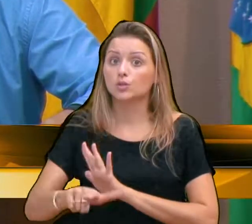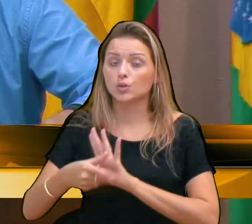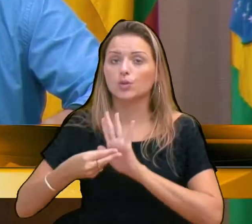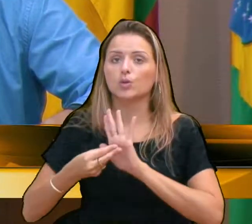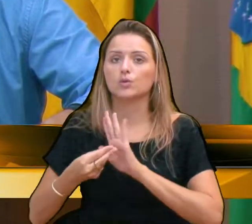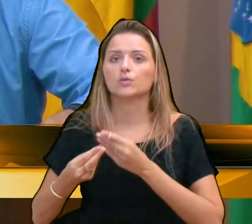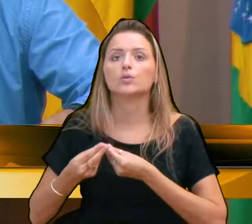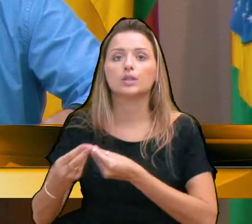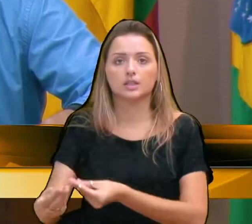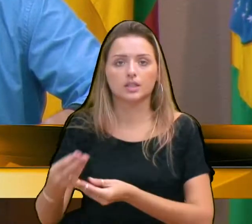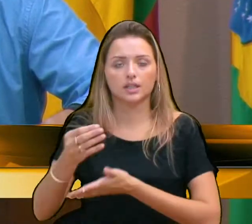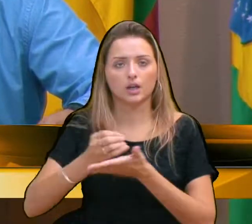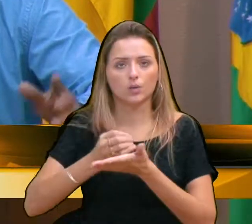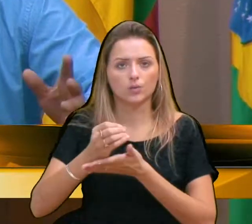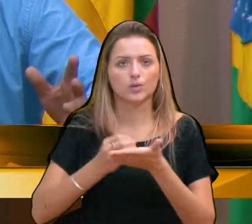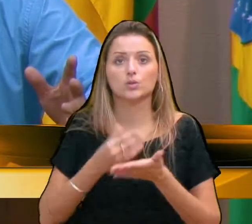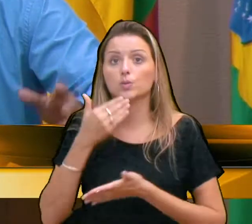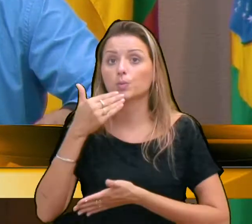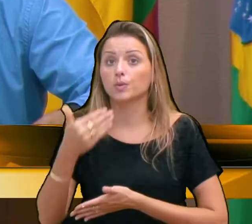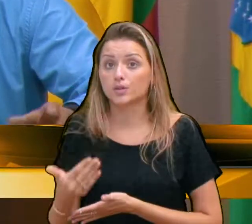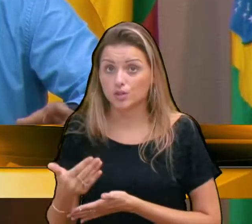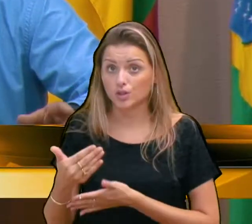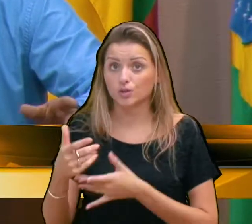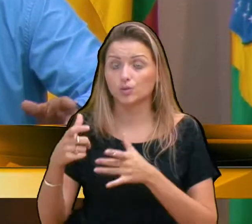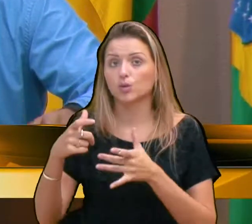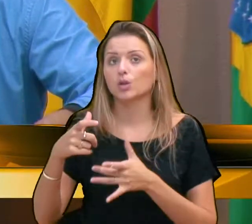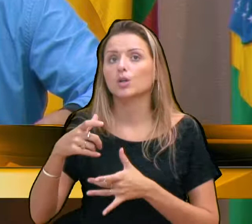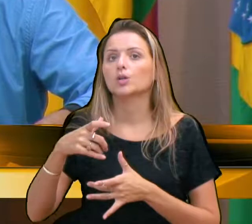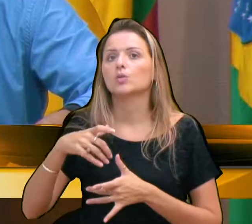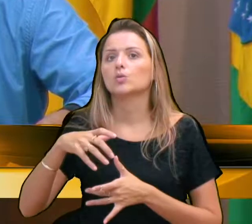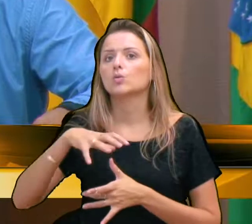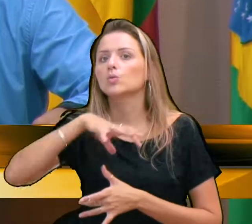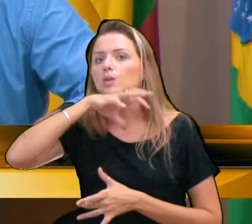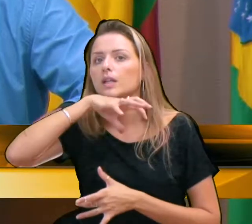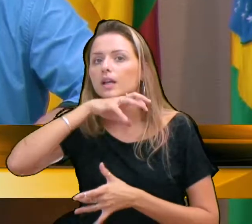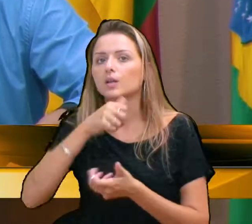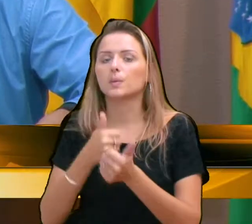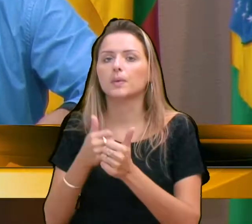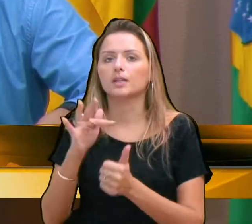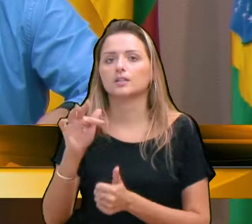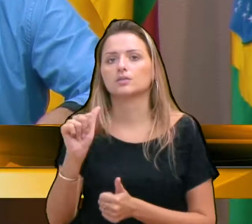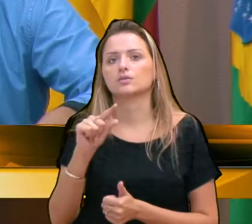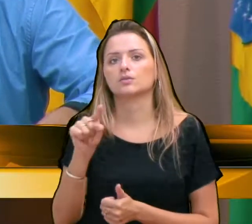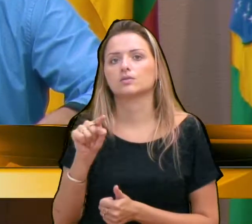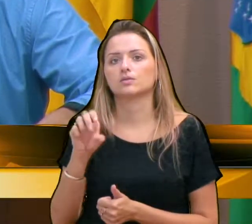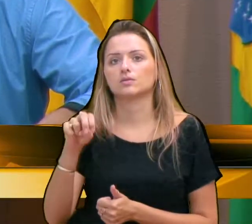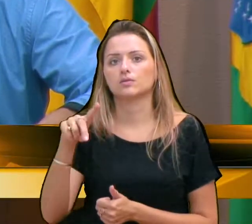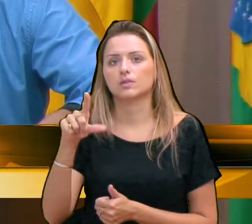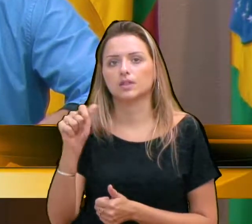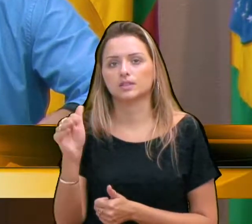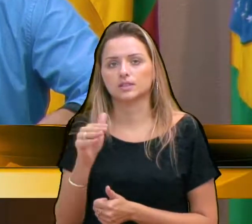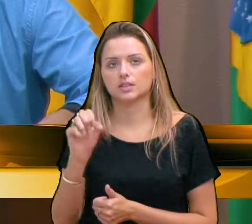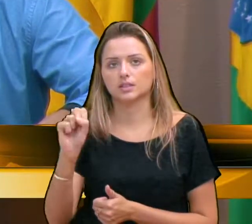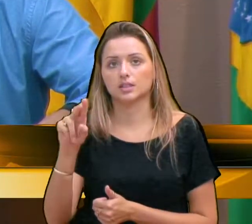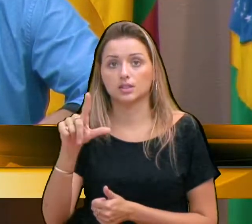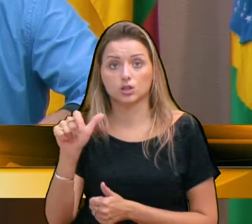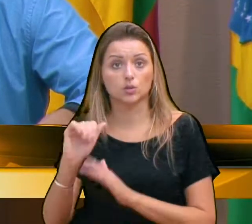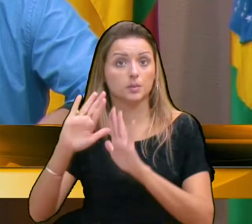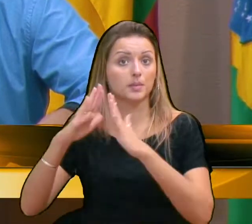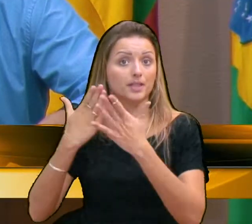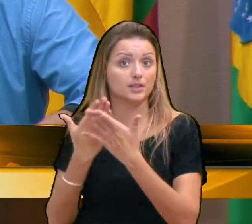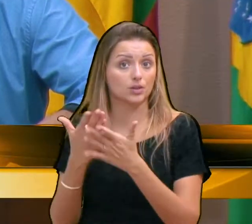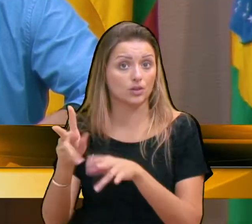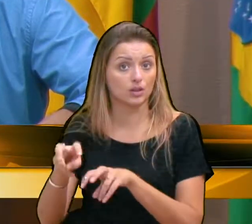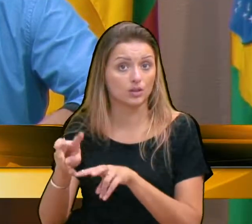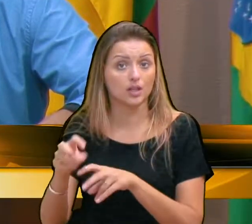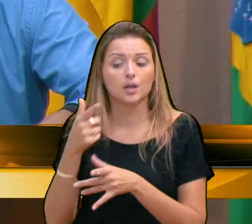da demanda, da preocupação daquela área de pesquisa junto à Fazenda Souza, para aquela escola agrícola, para que a gente possa